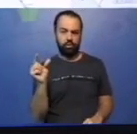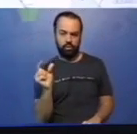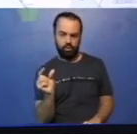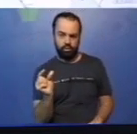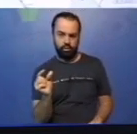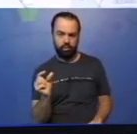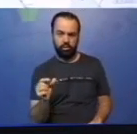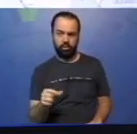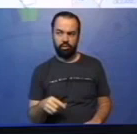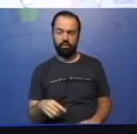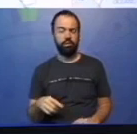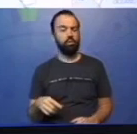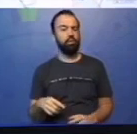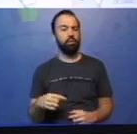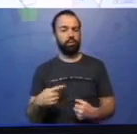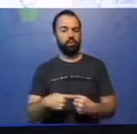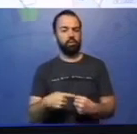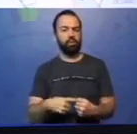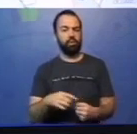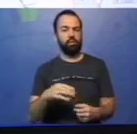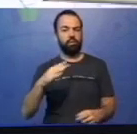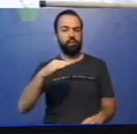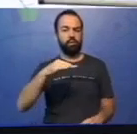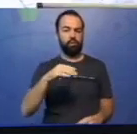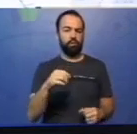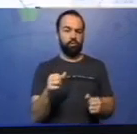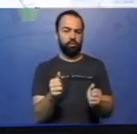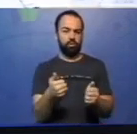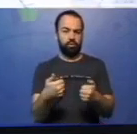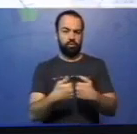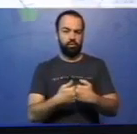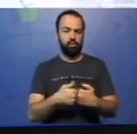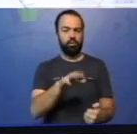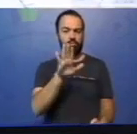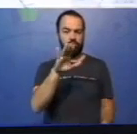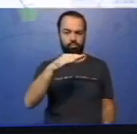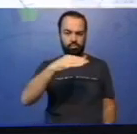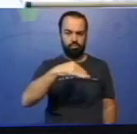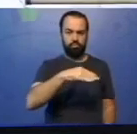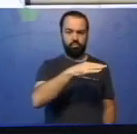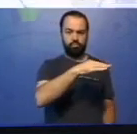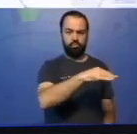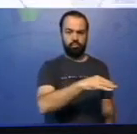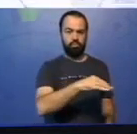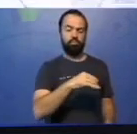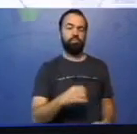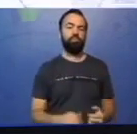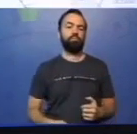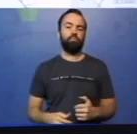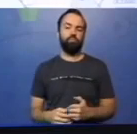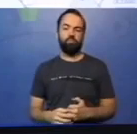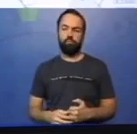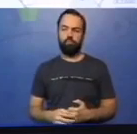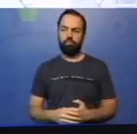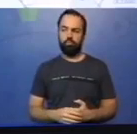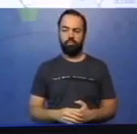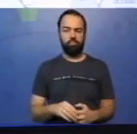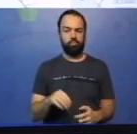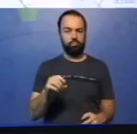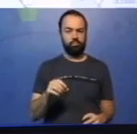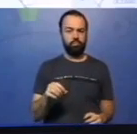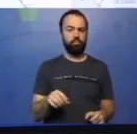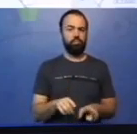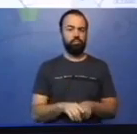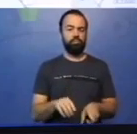nas cidades litorâneas e controlam os negócios. Então, eles se fixam em regiões próximas aos oceanos, né,